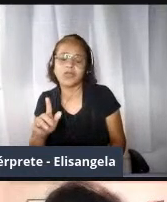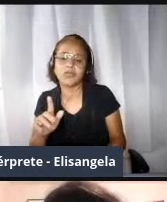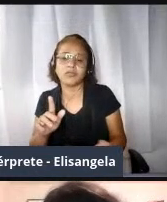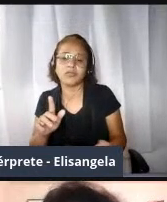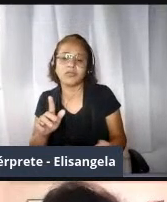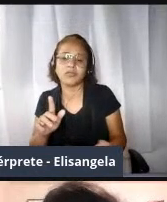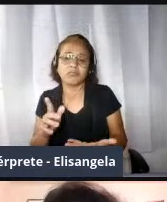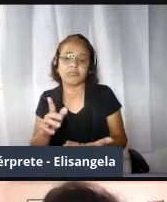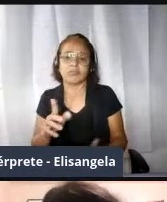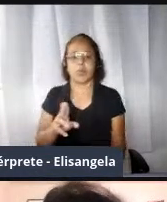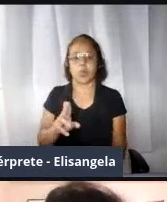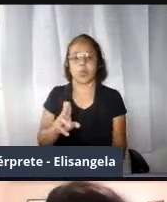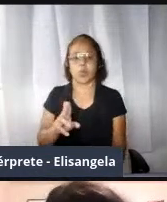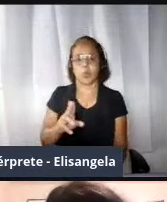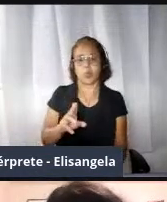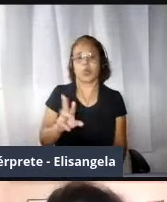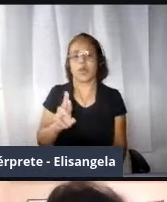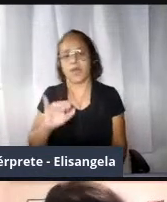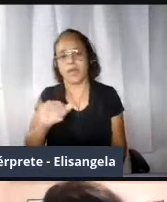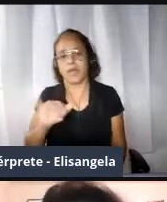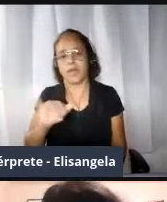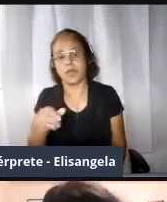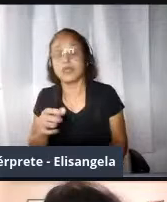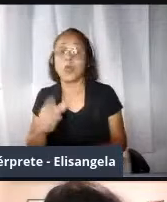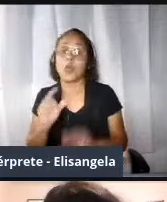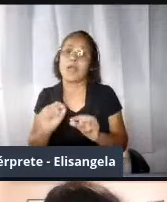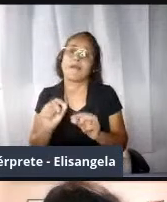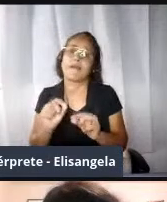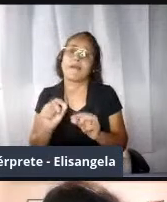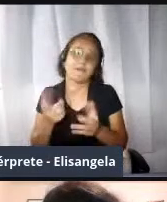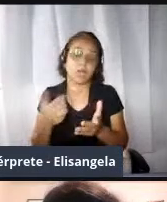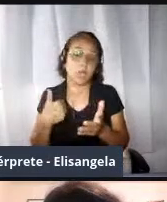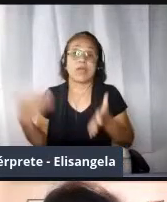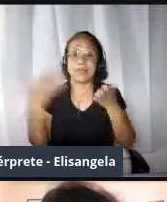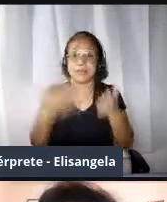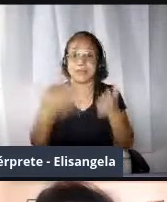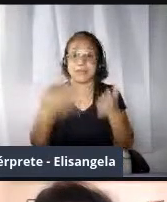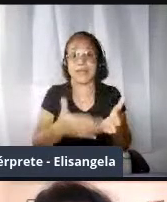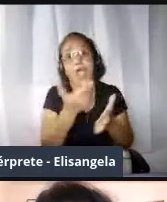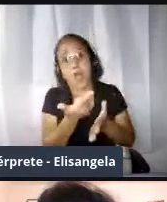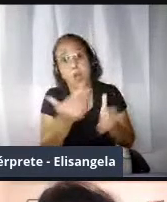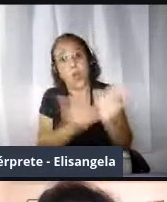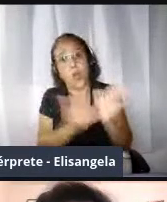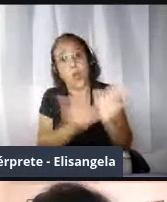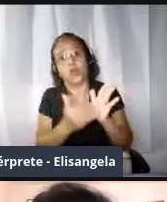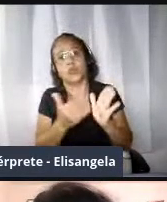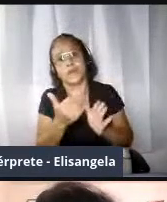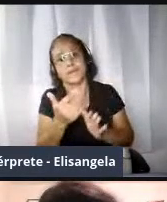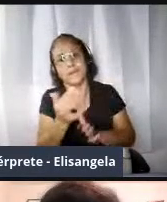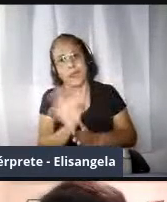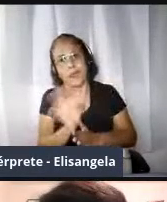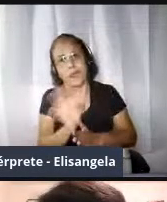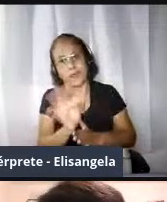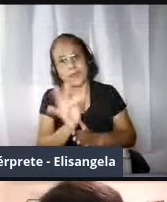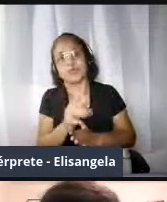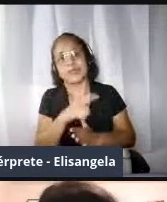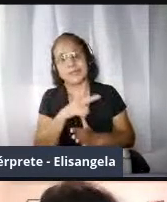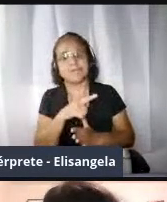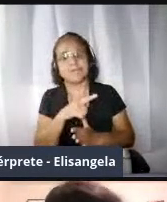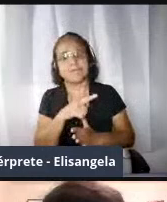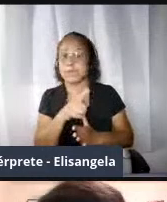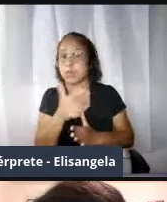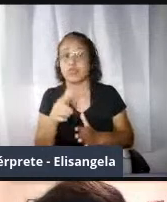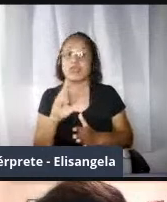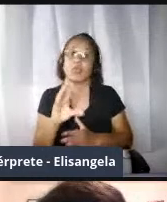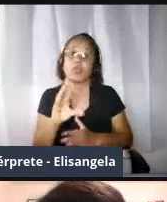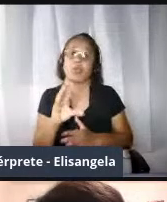estava pressionando pela aprovação das cotas, que foram aprovadas na UFPB em 2010. E aí, esse grupo tinha